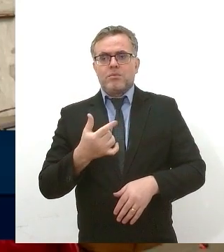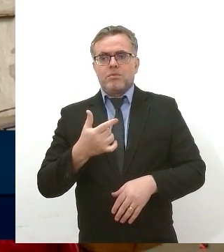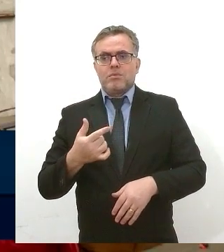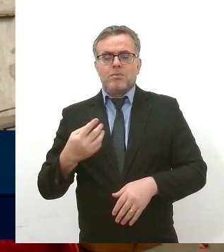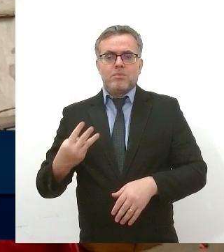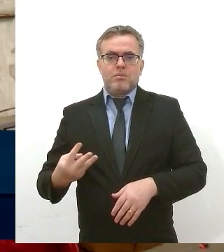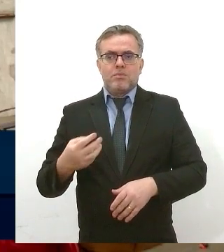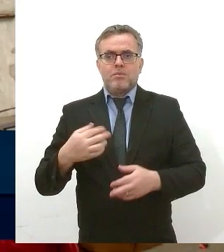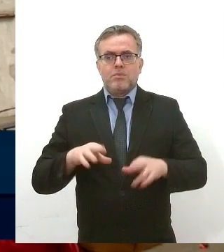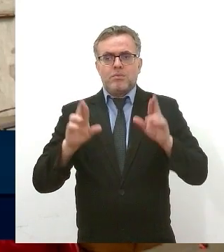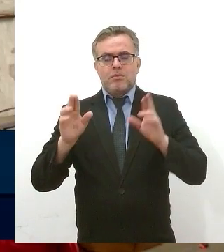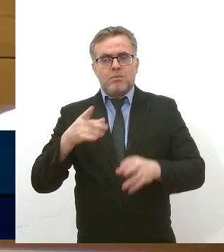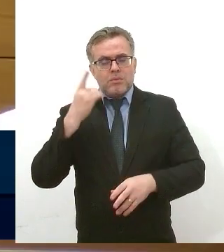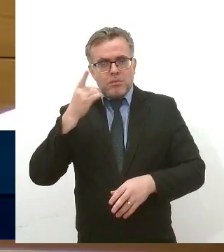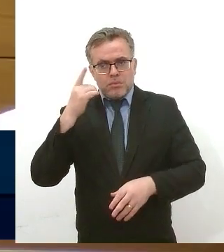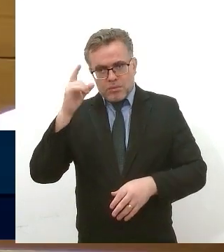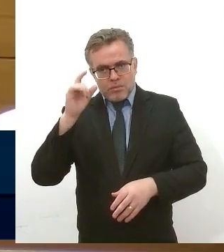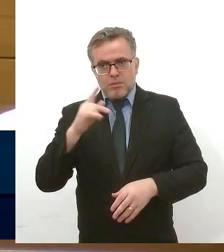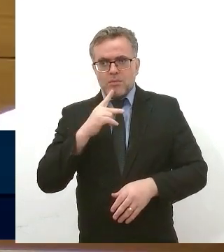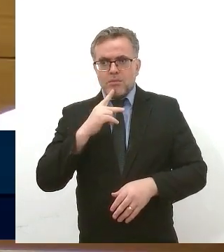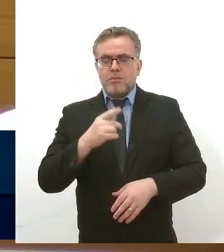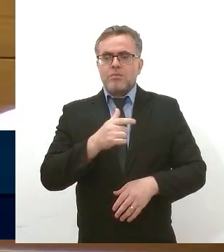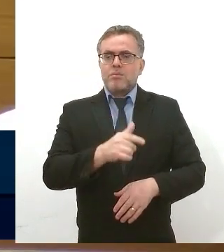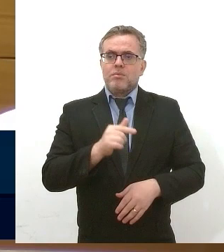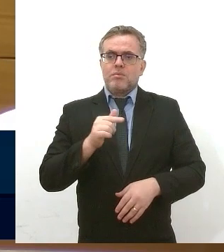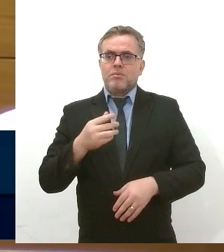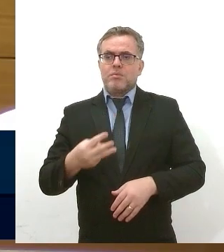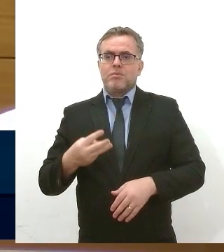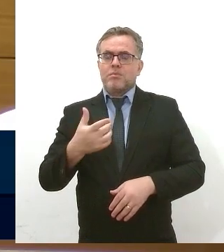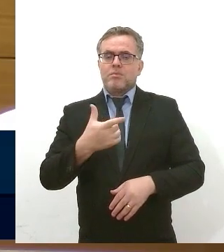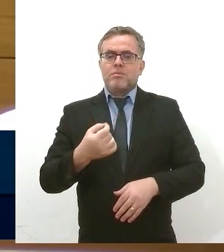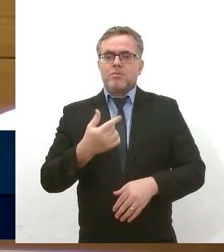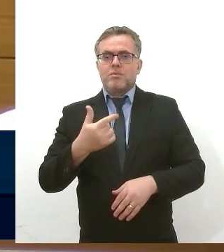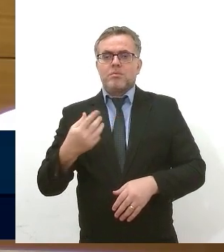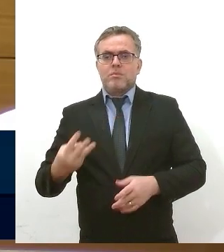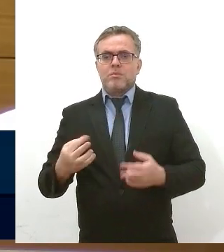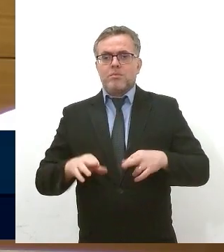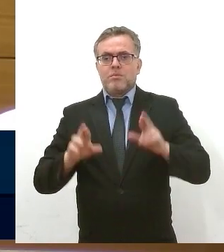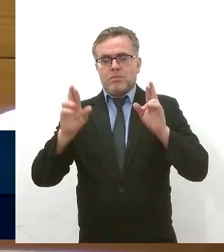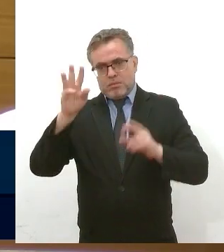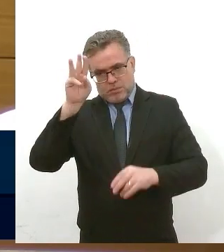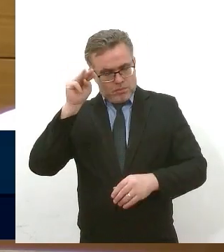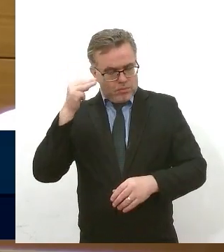número 73/2023, Maísa Mitidieri. Projeto de lei número